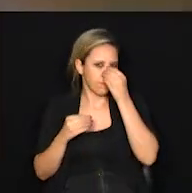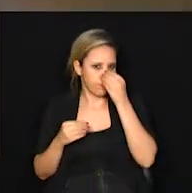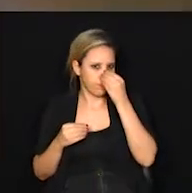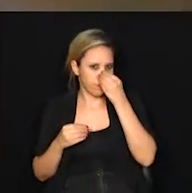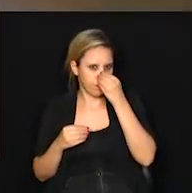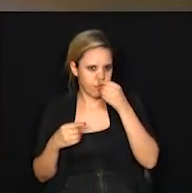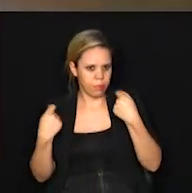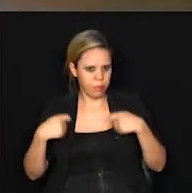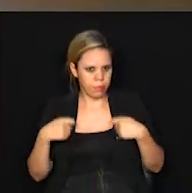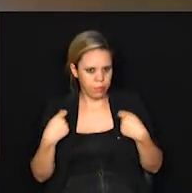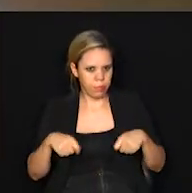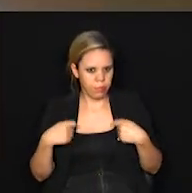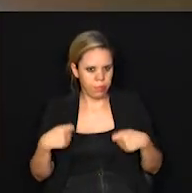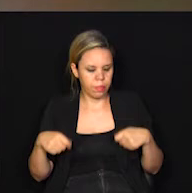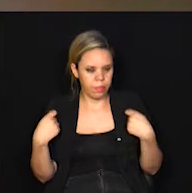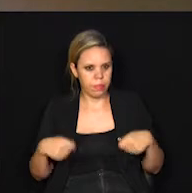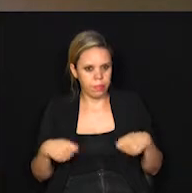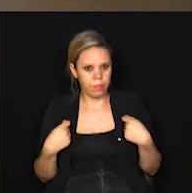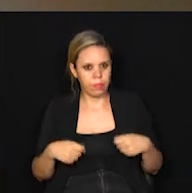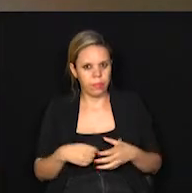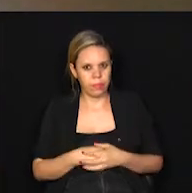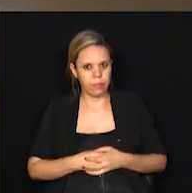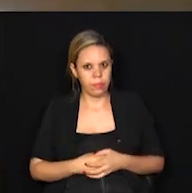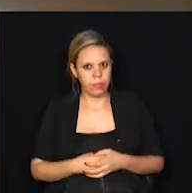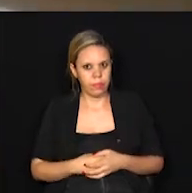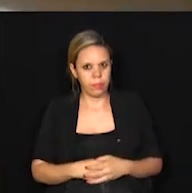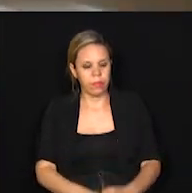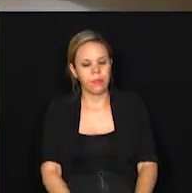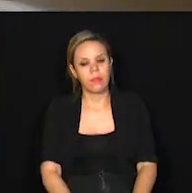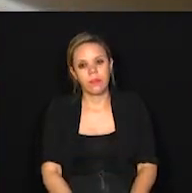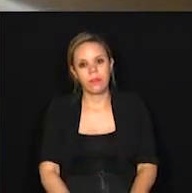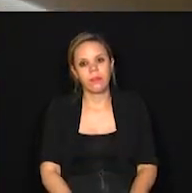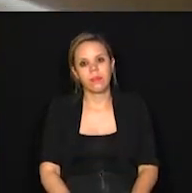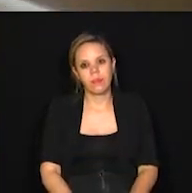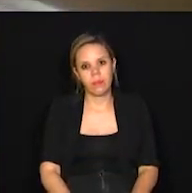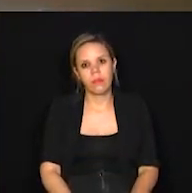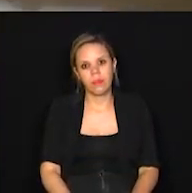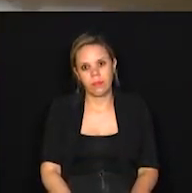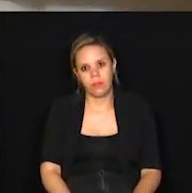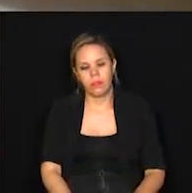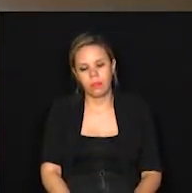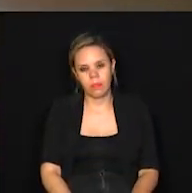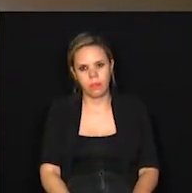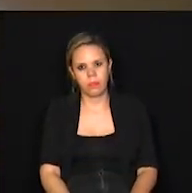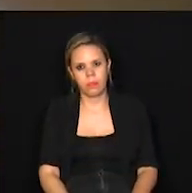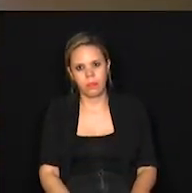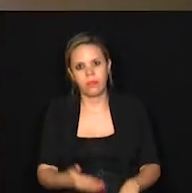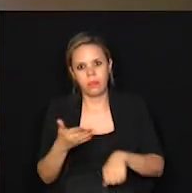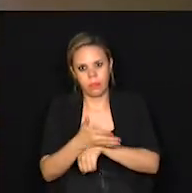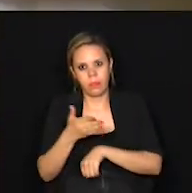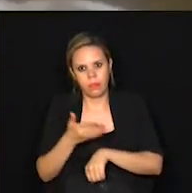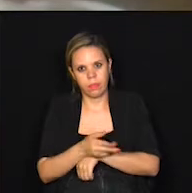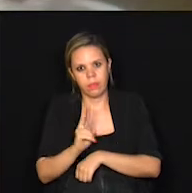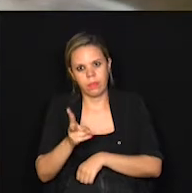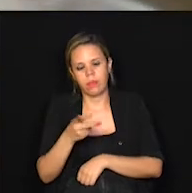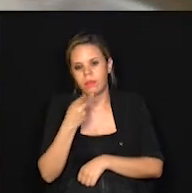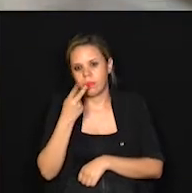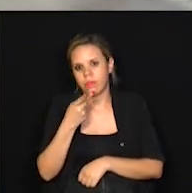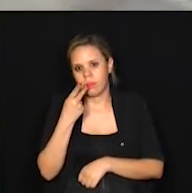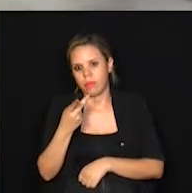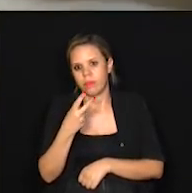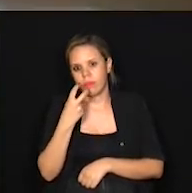todos os dispositivos de álcool gel, escola fora. Tapete sanitizante, nós já temos, também posso dizer em nome das